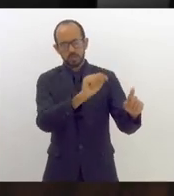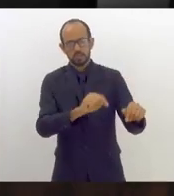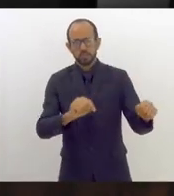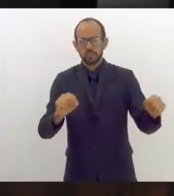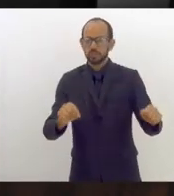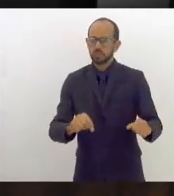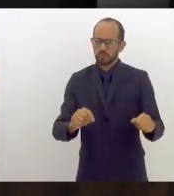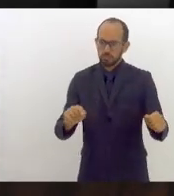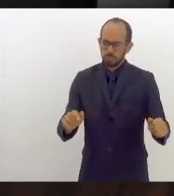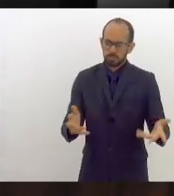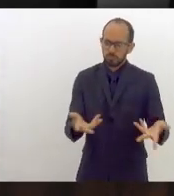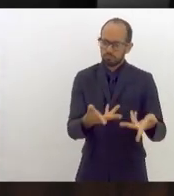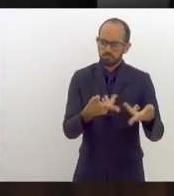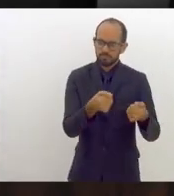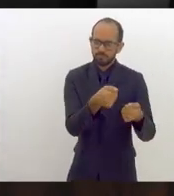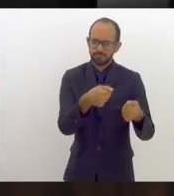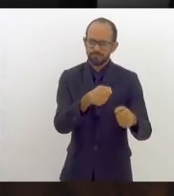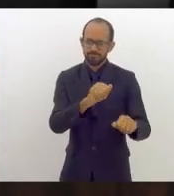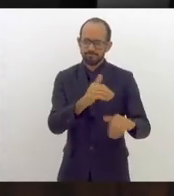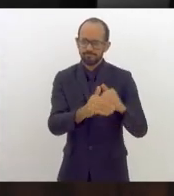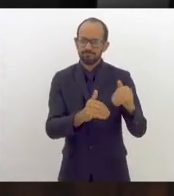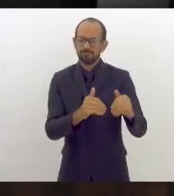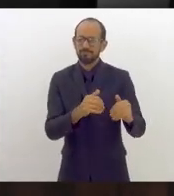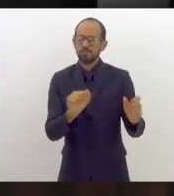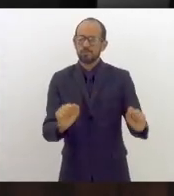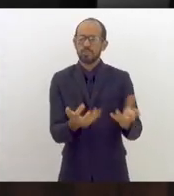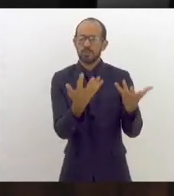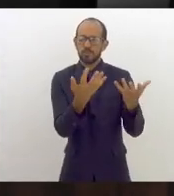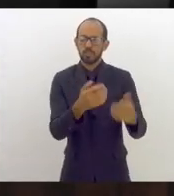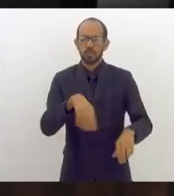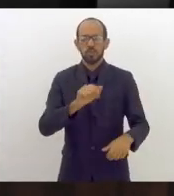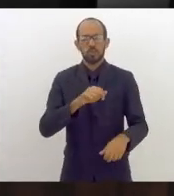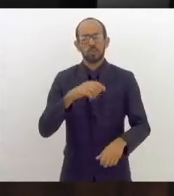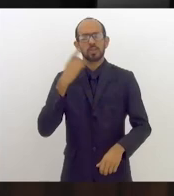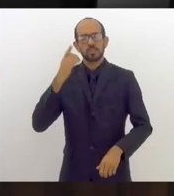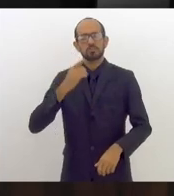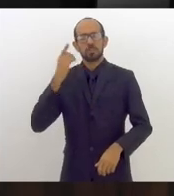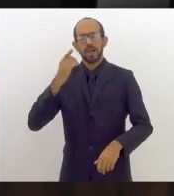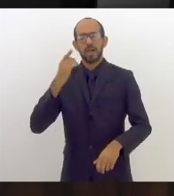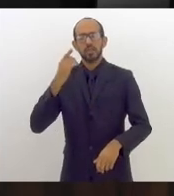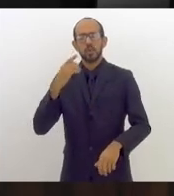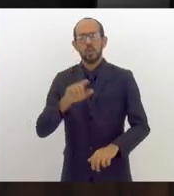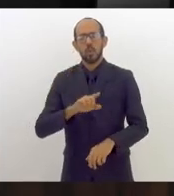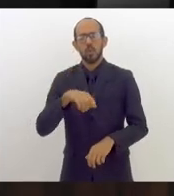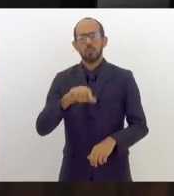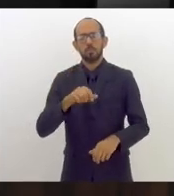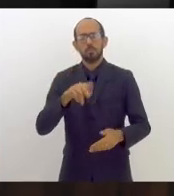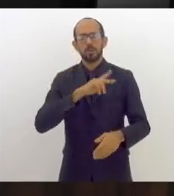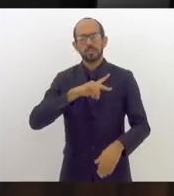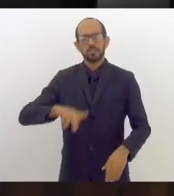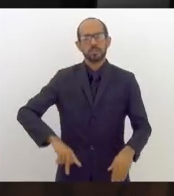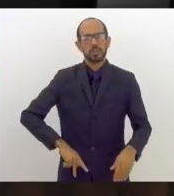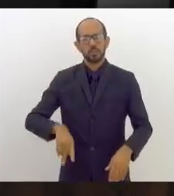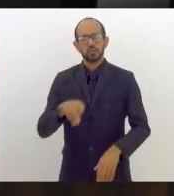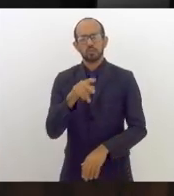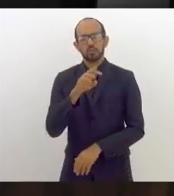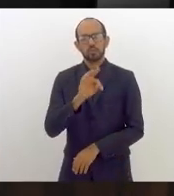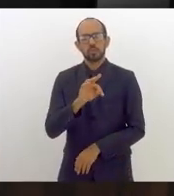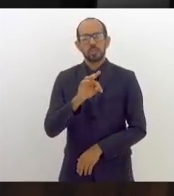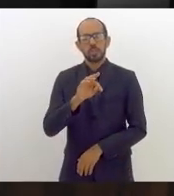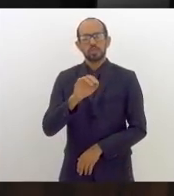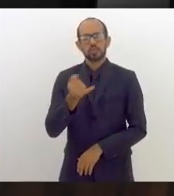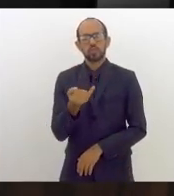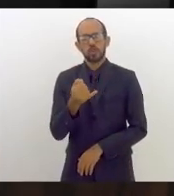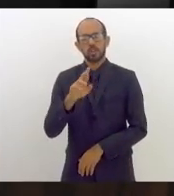extra no evento Desembargador Dr Henrique de Carlos de Andrade Figueira presidente do Tribunal de Justiça